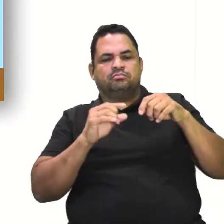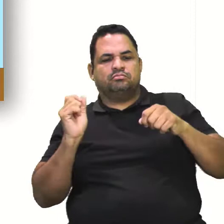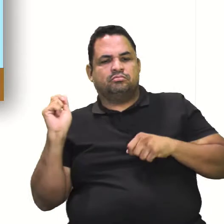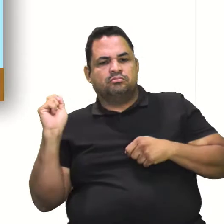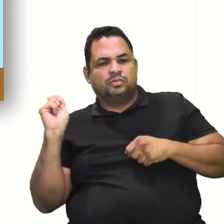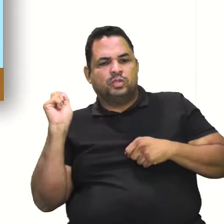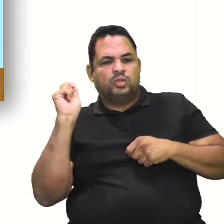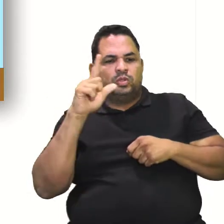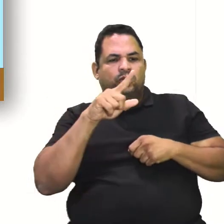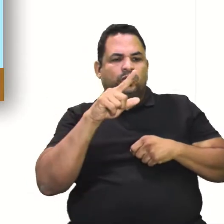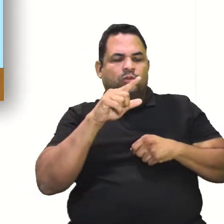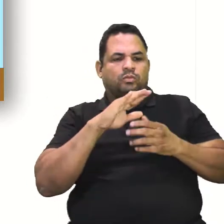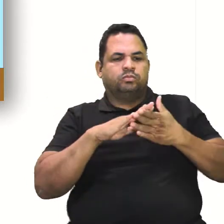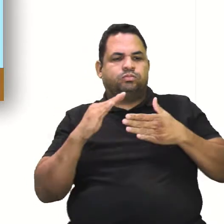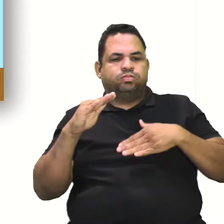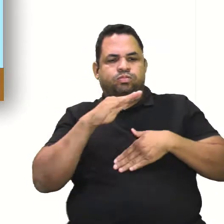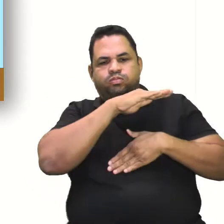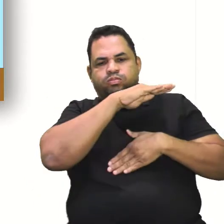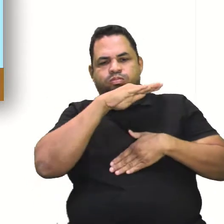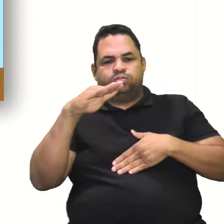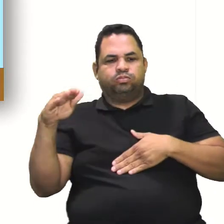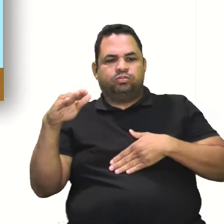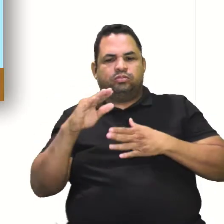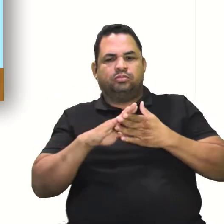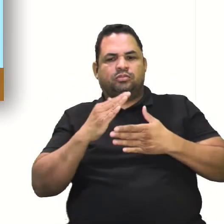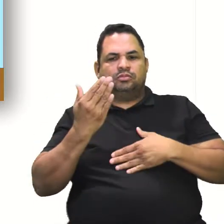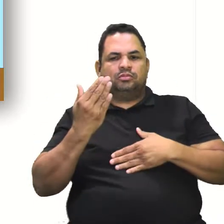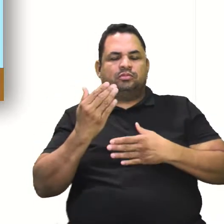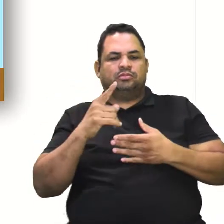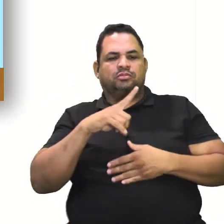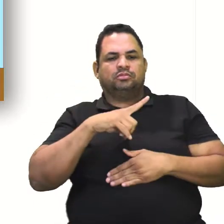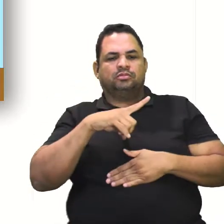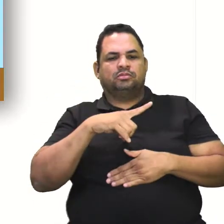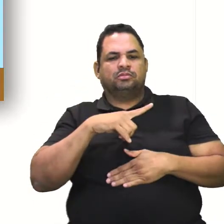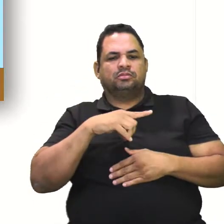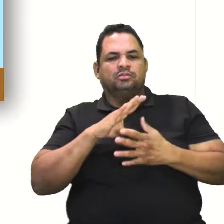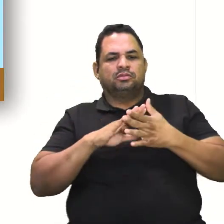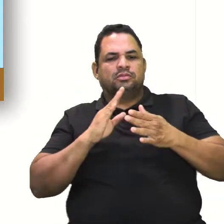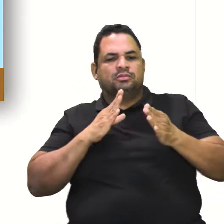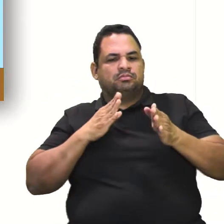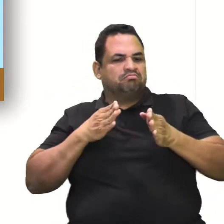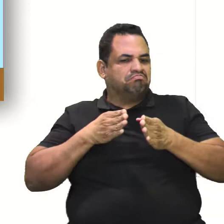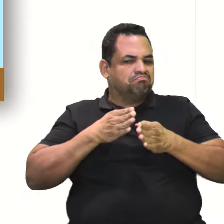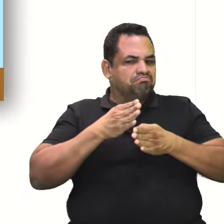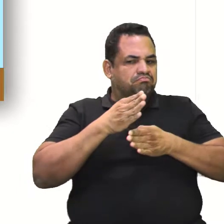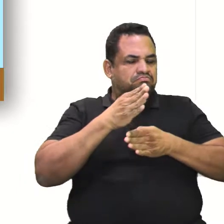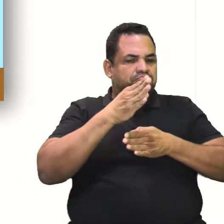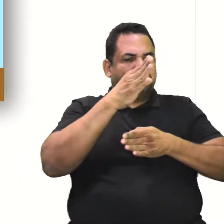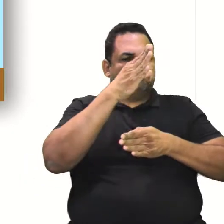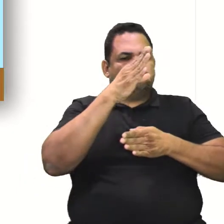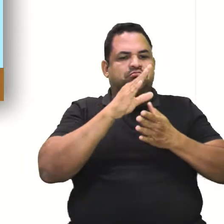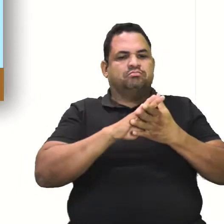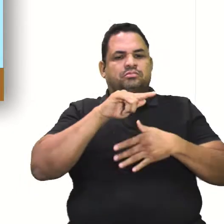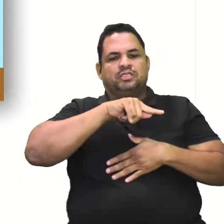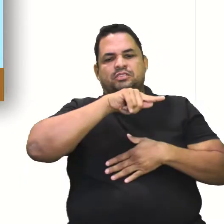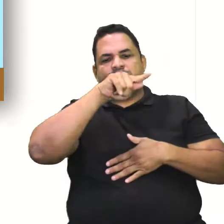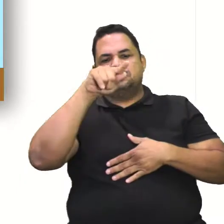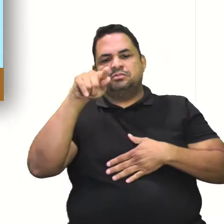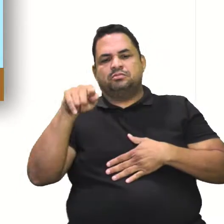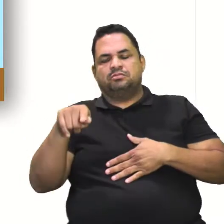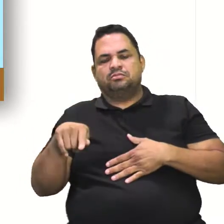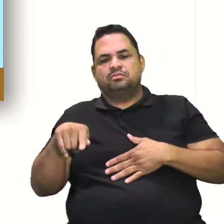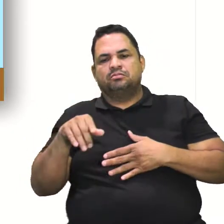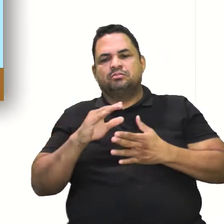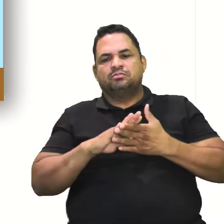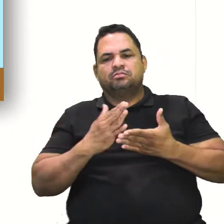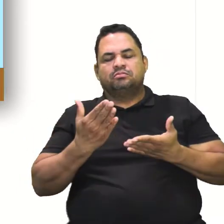lançado horizontalmente do topo de uma torre tinha uma trajetória em forma de parábola,